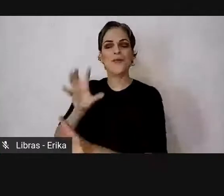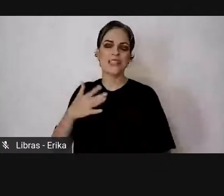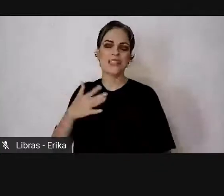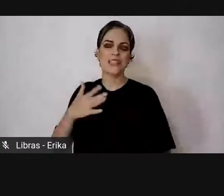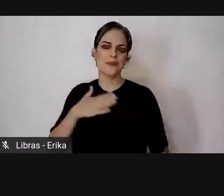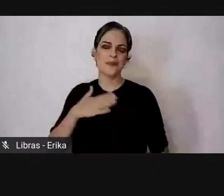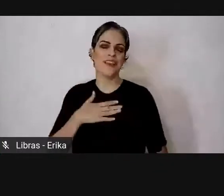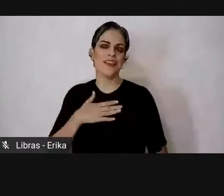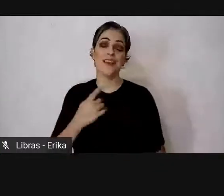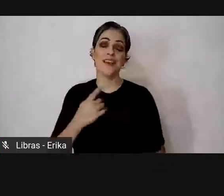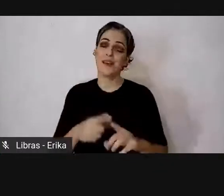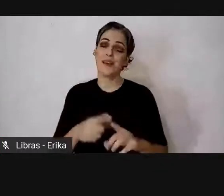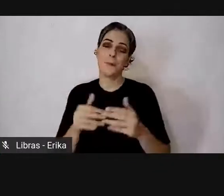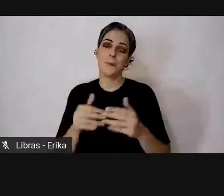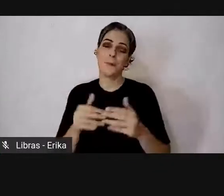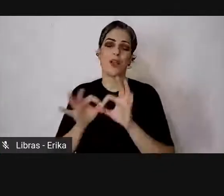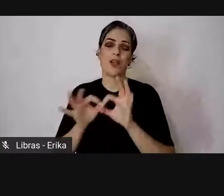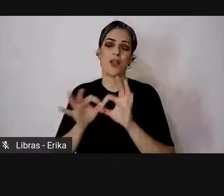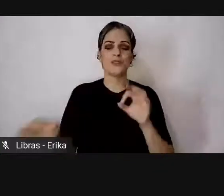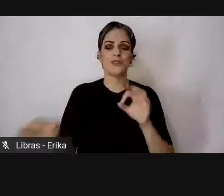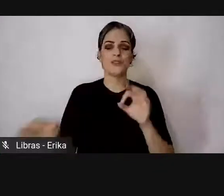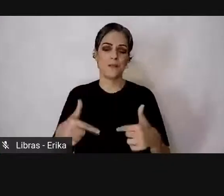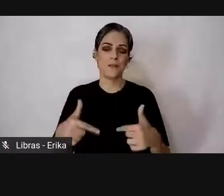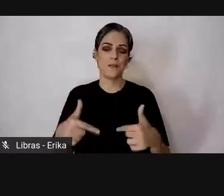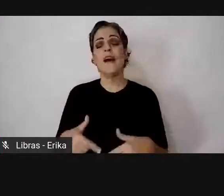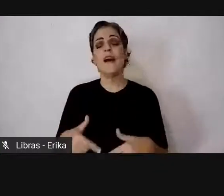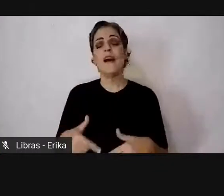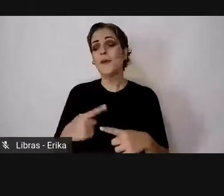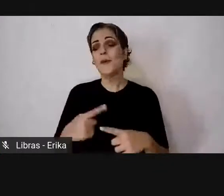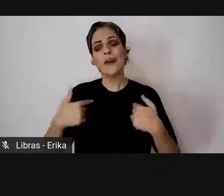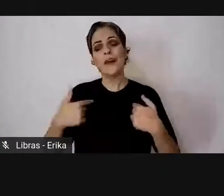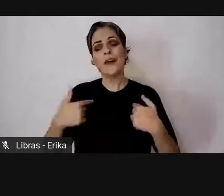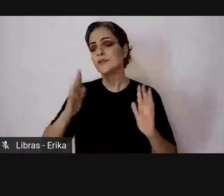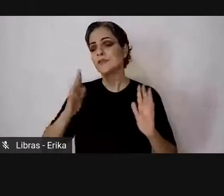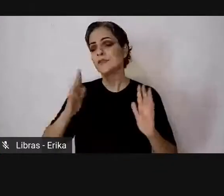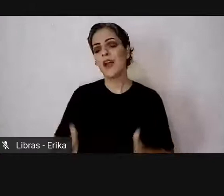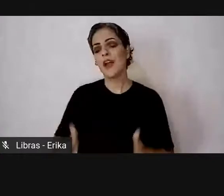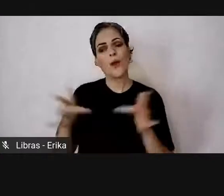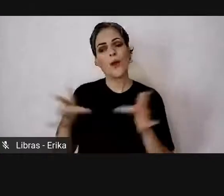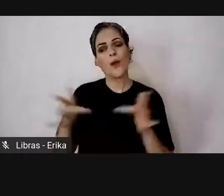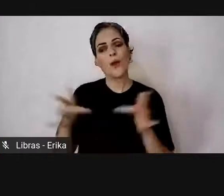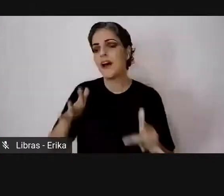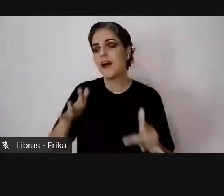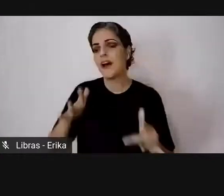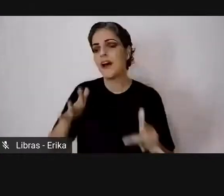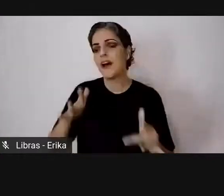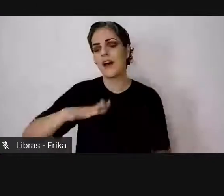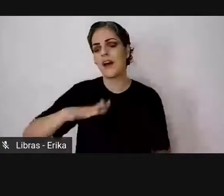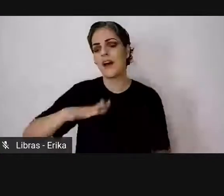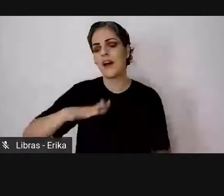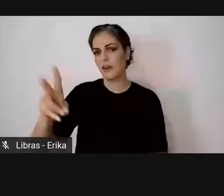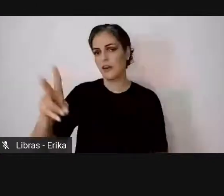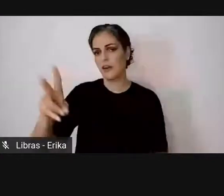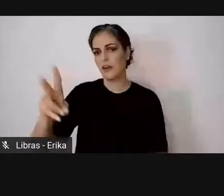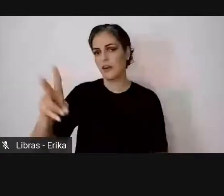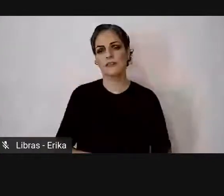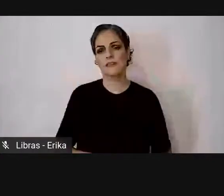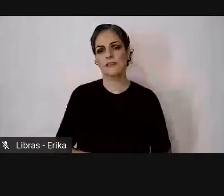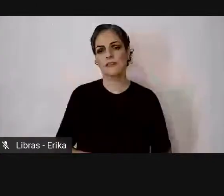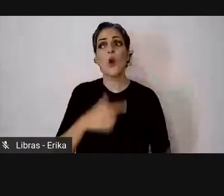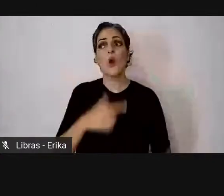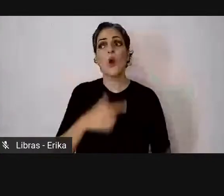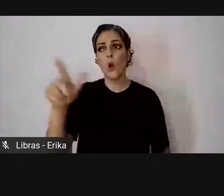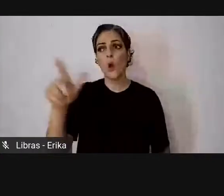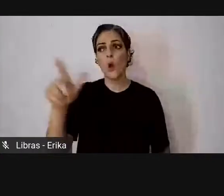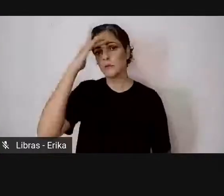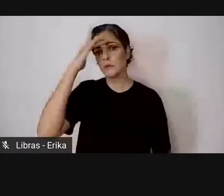conexão que também é usada por outras pessoas que dão suporte remoto, mas uma conexão